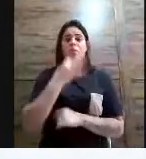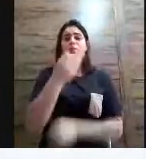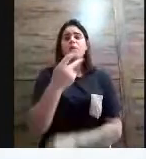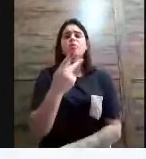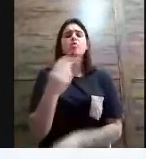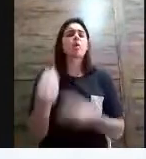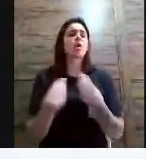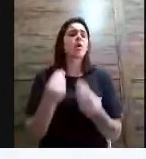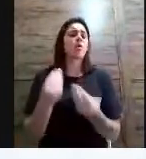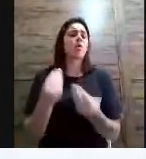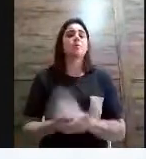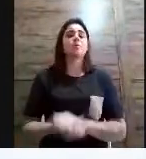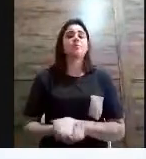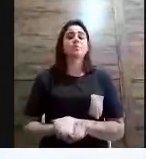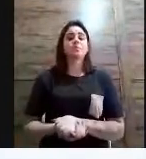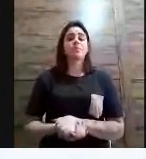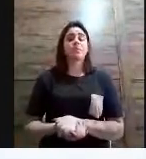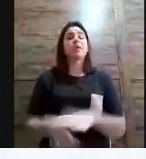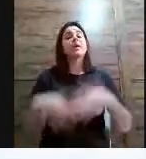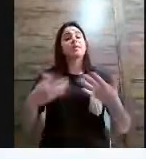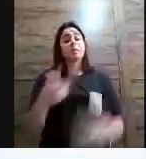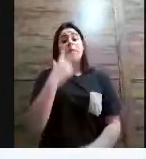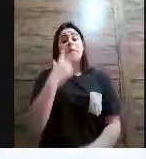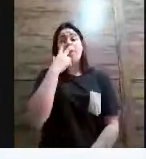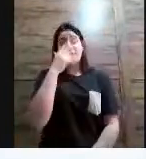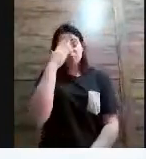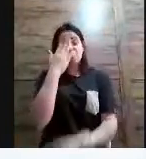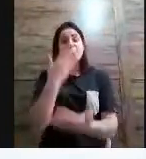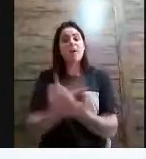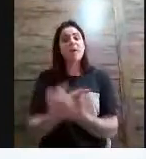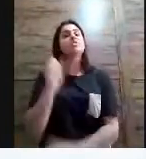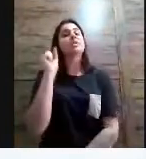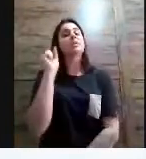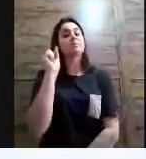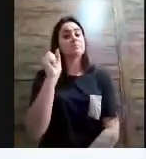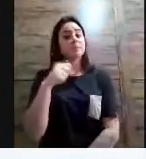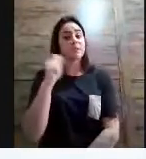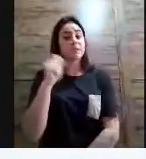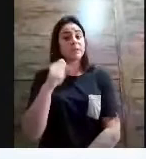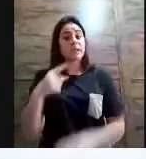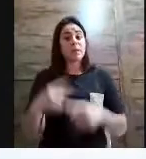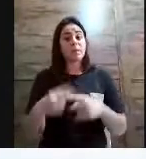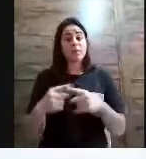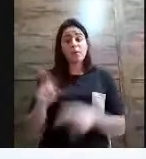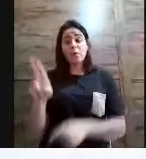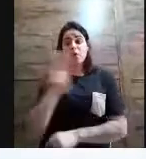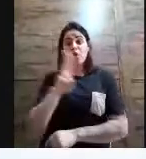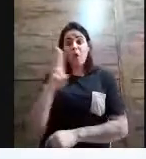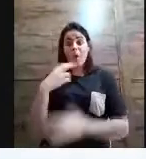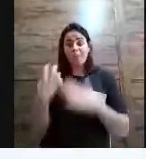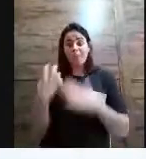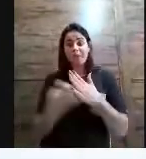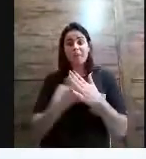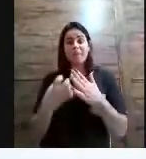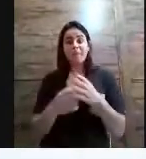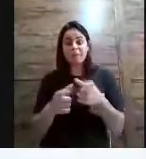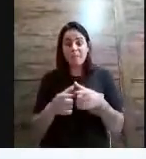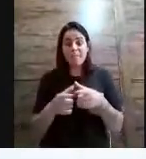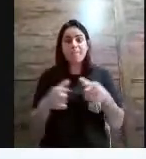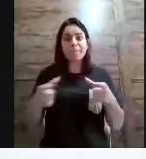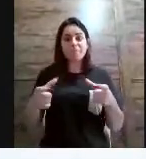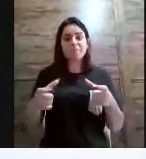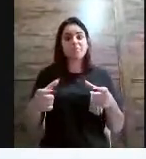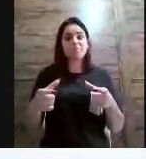Eu acho que são confiáveis, são de grandes empresas, muitas ligadas a órgãos públicos, né, de